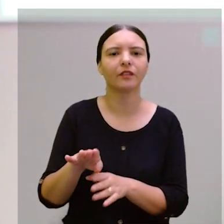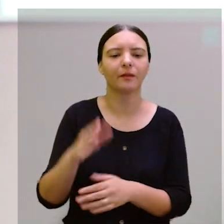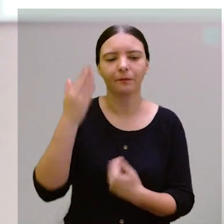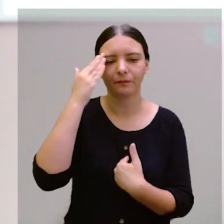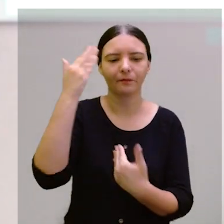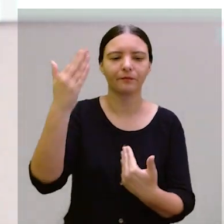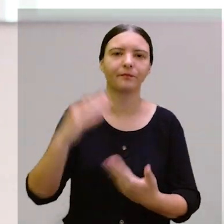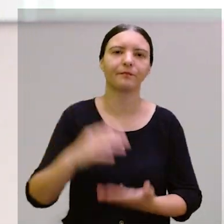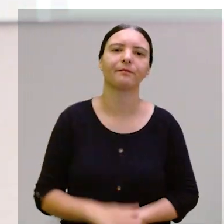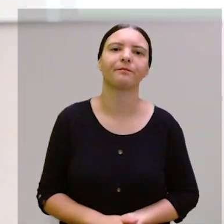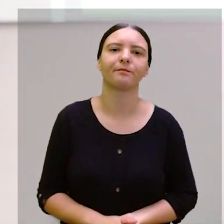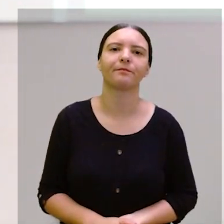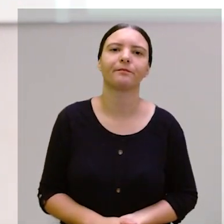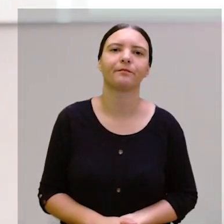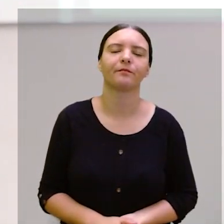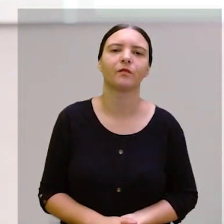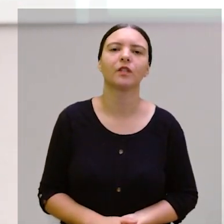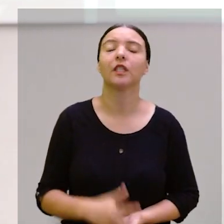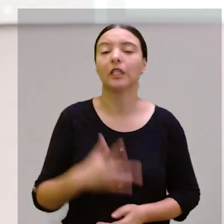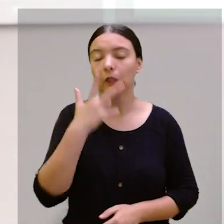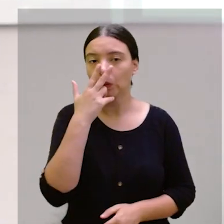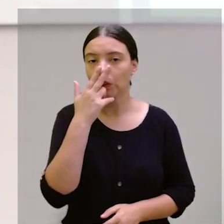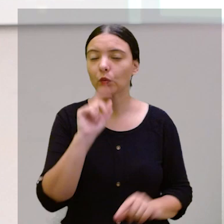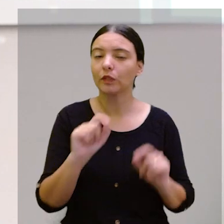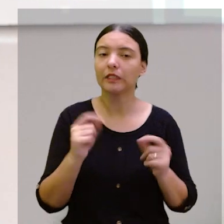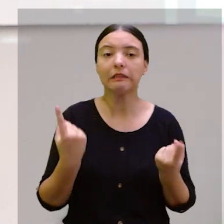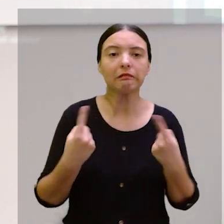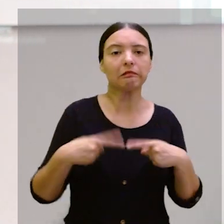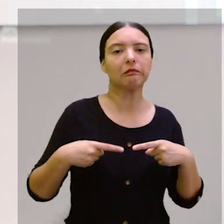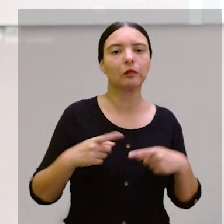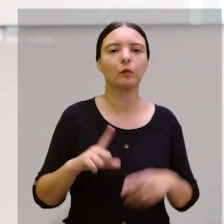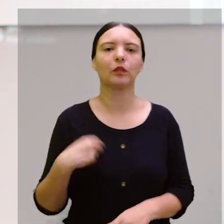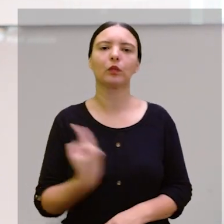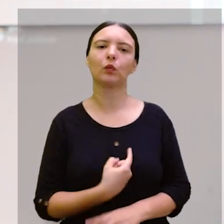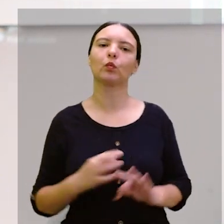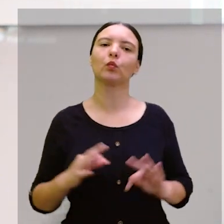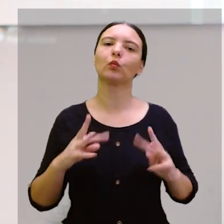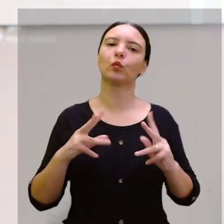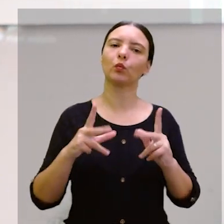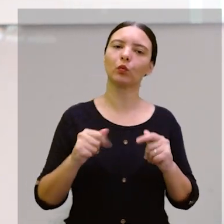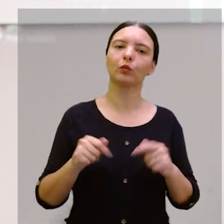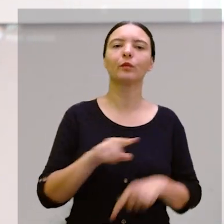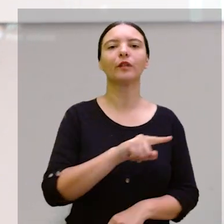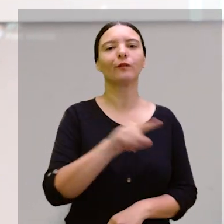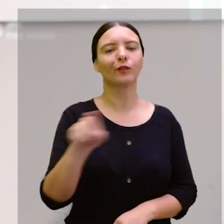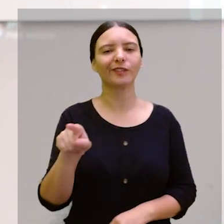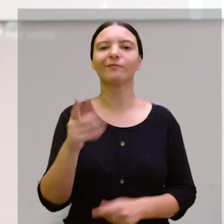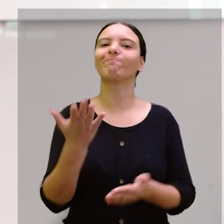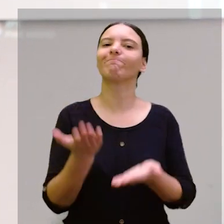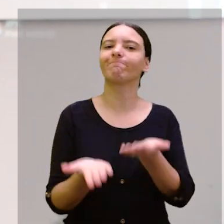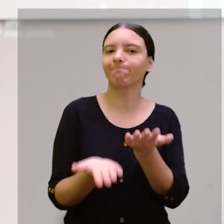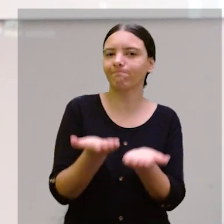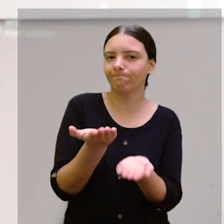obrigada. Eu acho que o grande desafio para todos nós, mas principalmente para vocês, é usar com